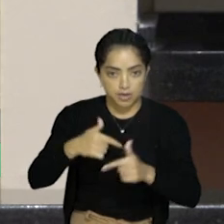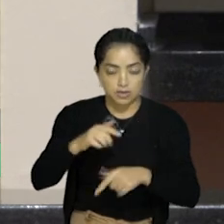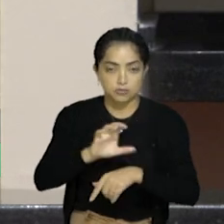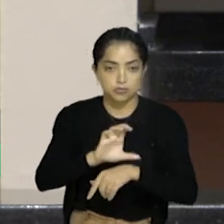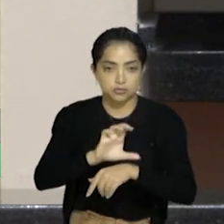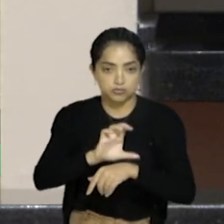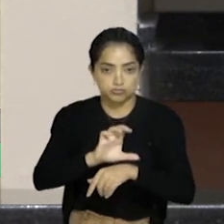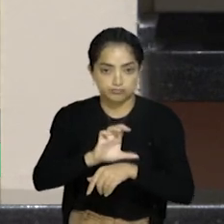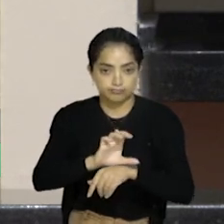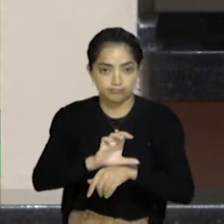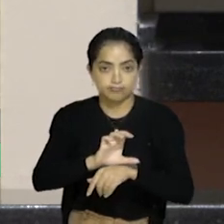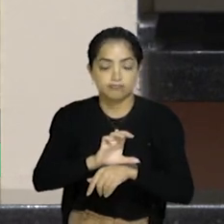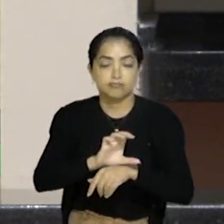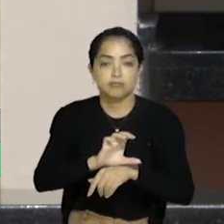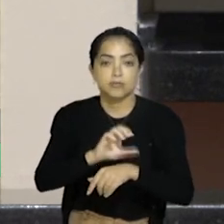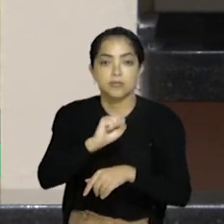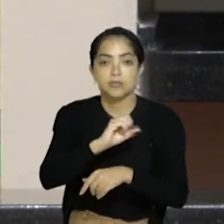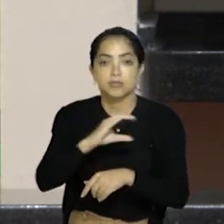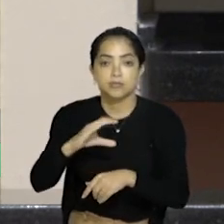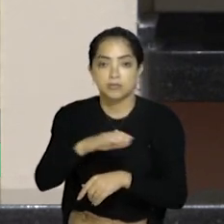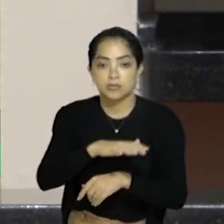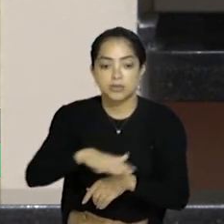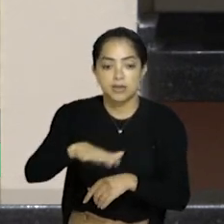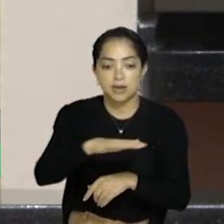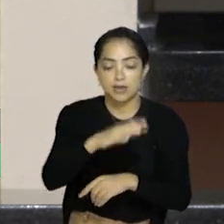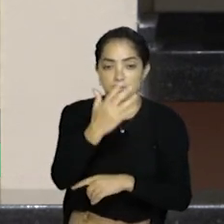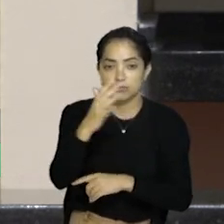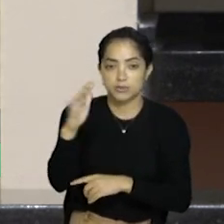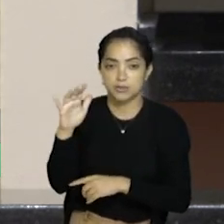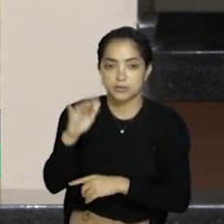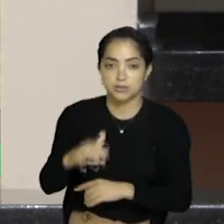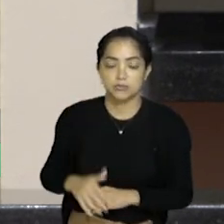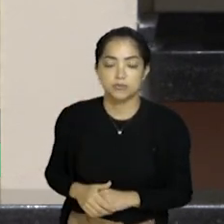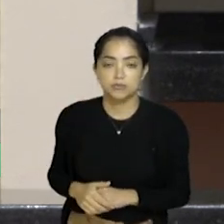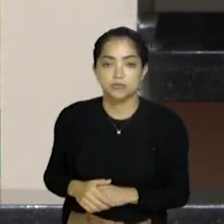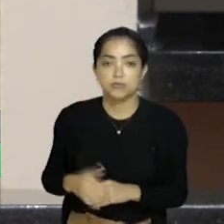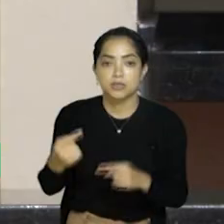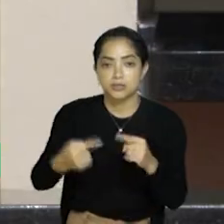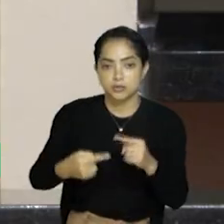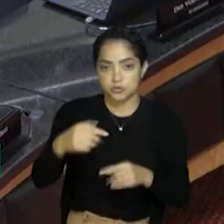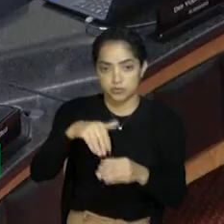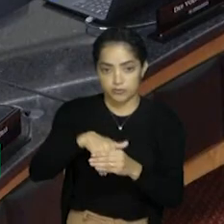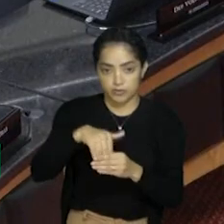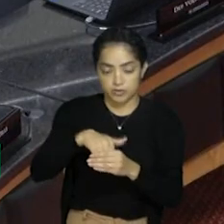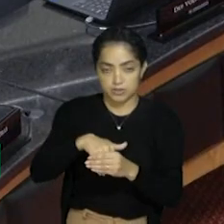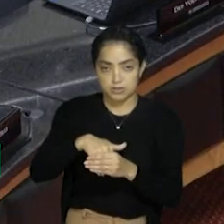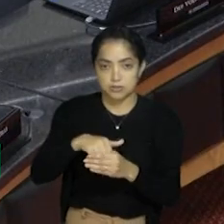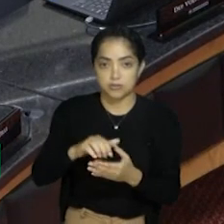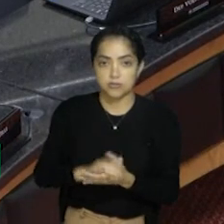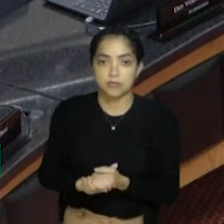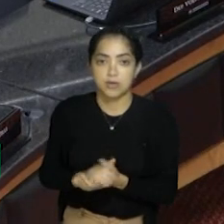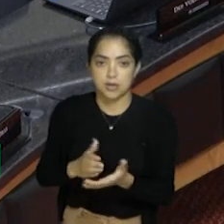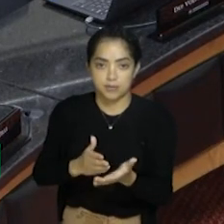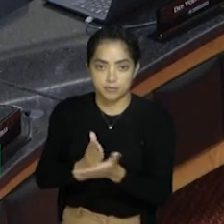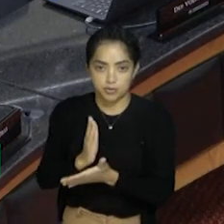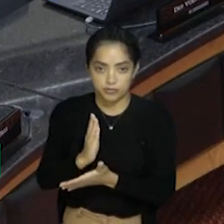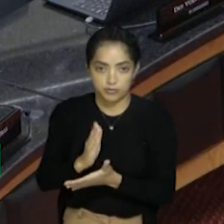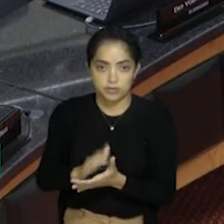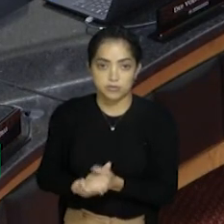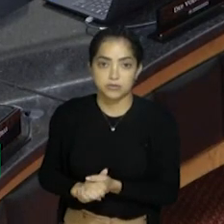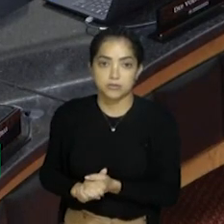de Santa Catarina na área ambiental em discussão em votação aprovado